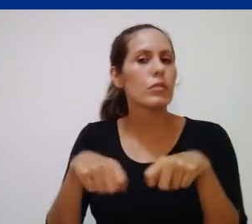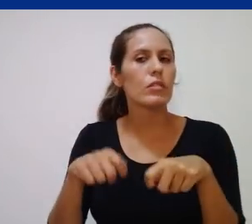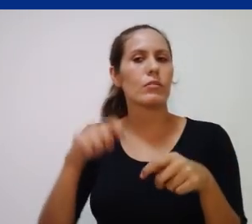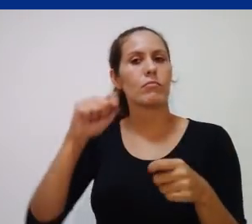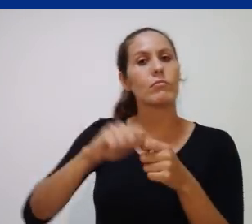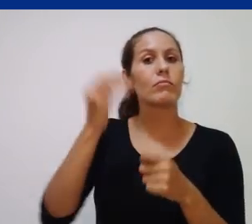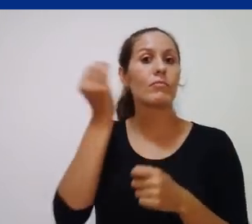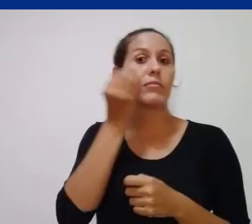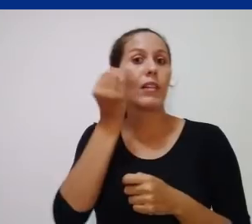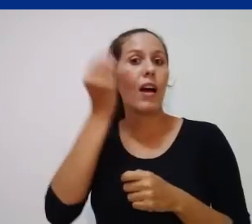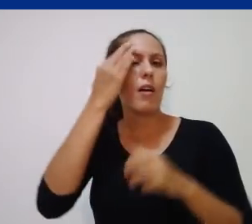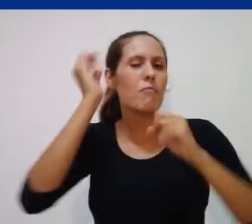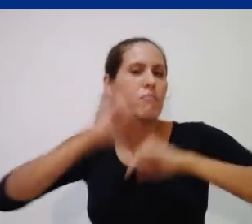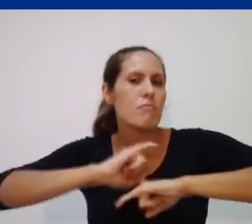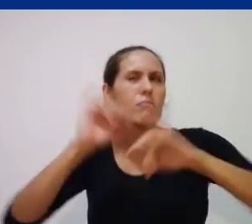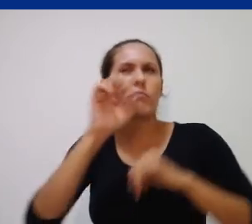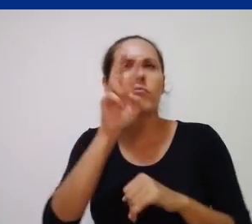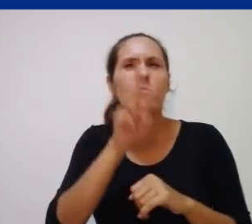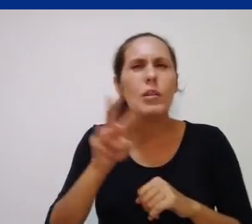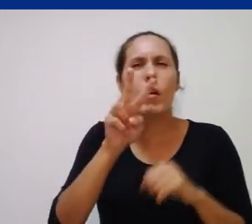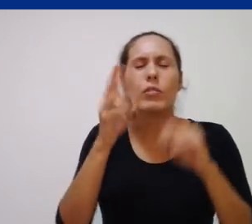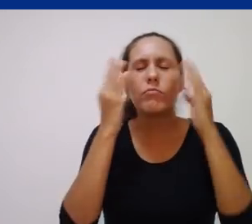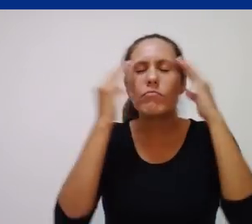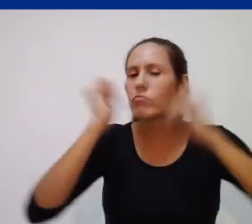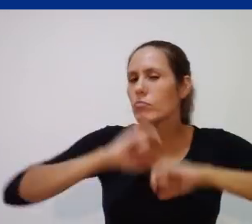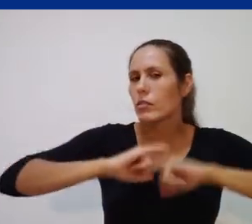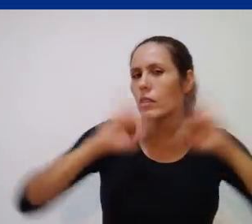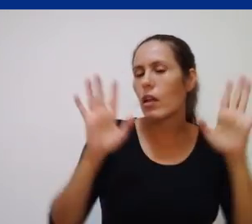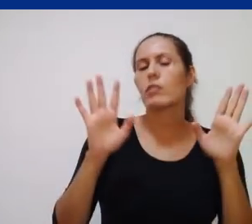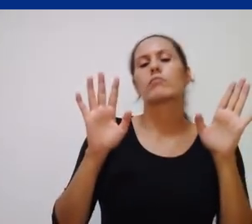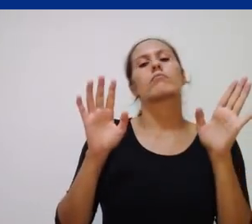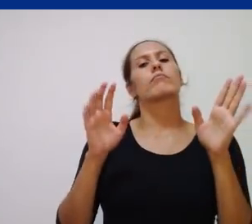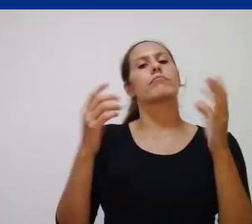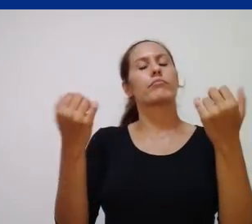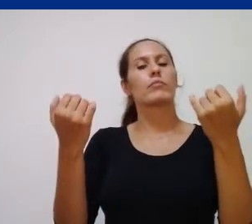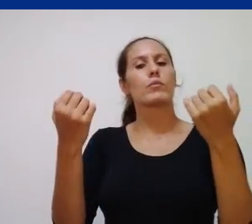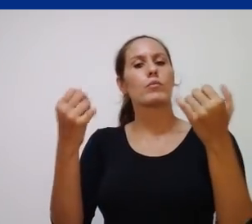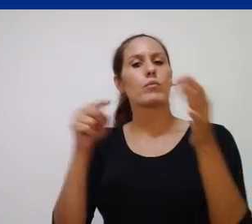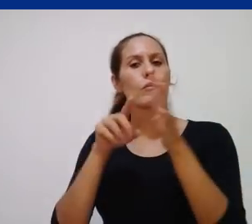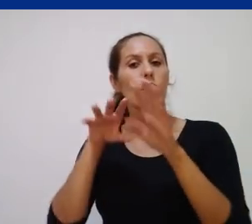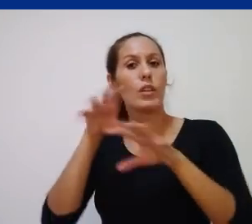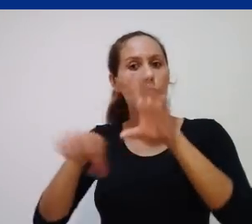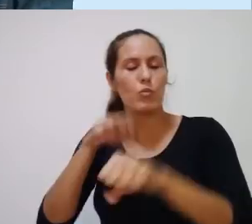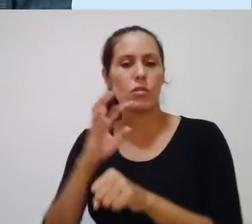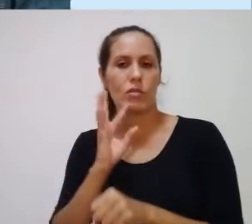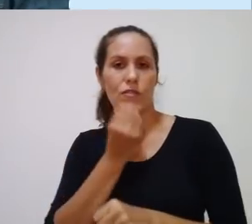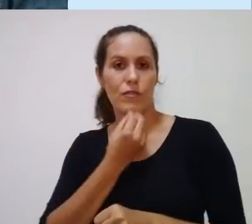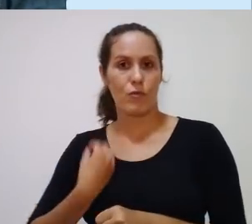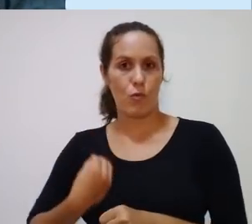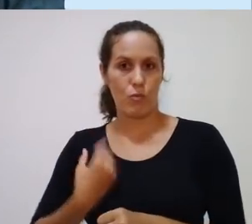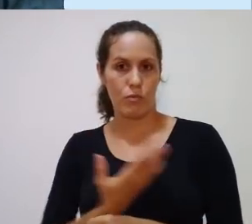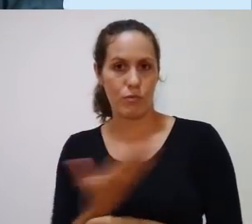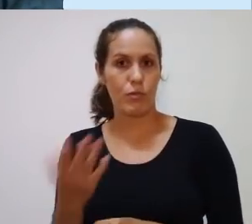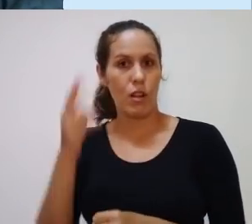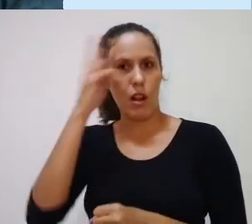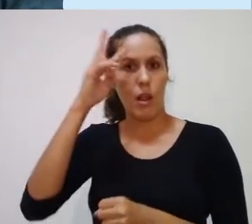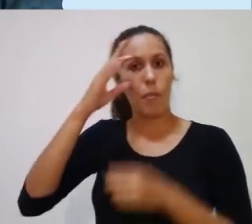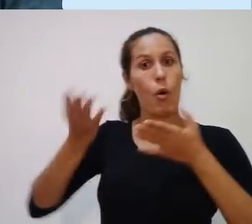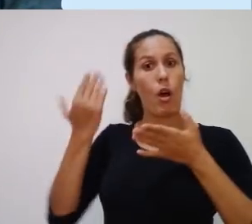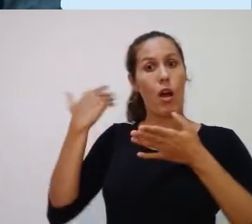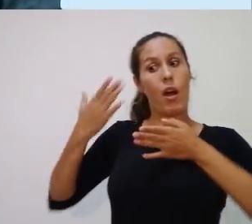para tentar entender essa imagem, para tentar buscar informações a respeito desse fato. Lembra bem, época dos